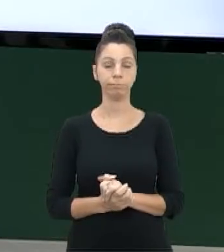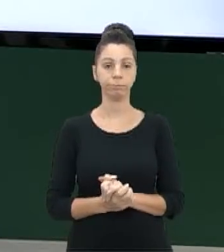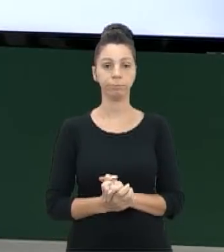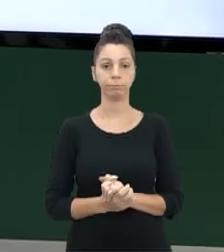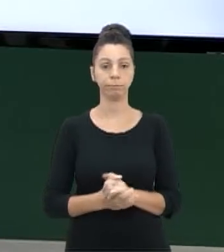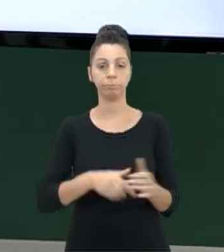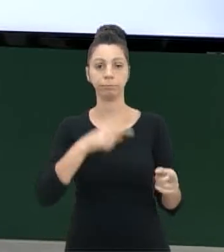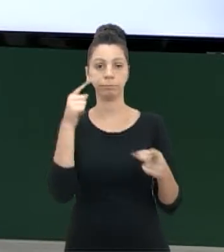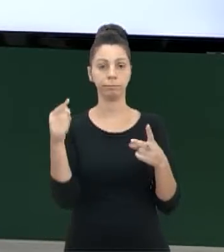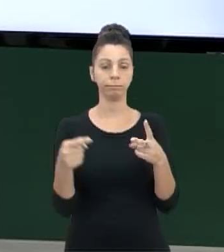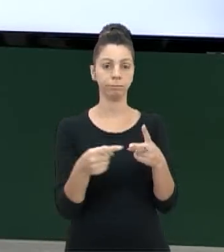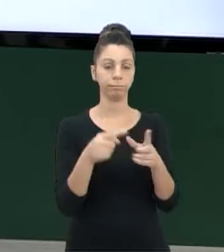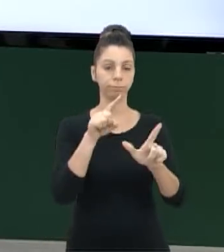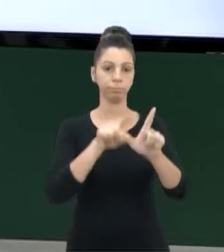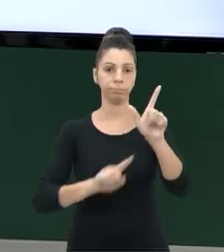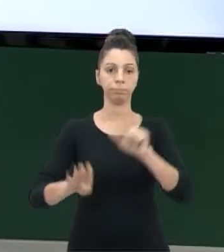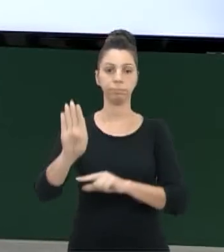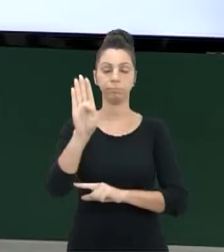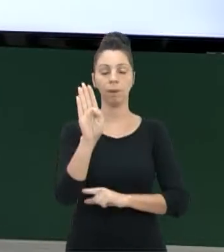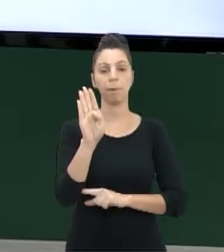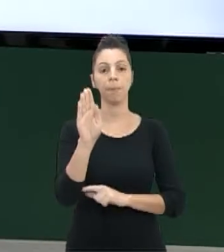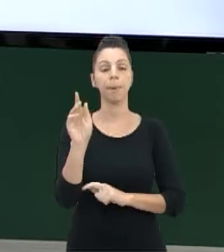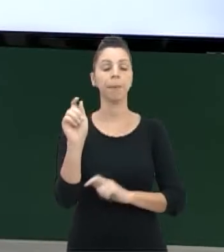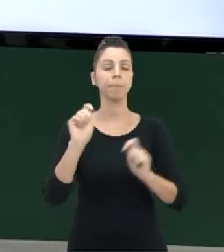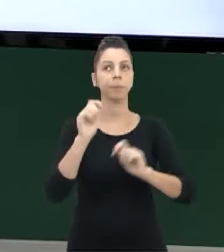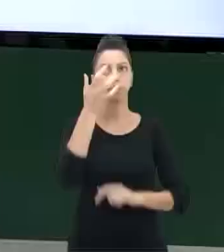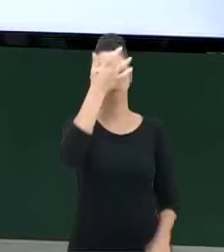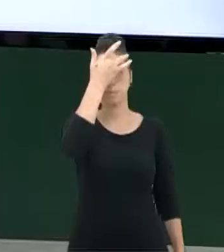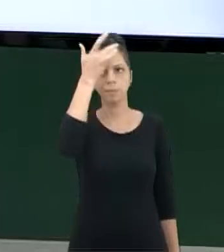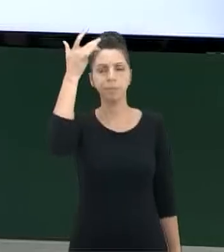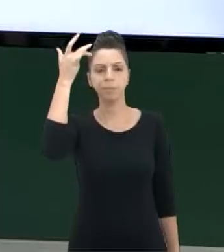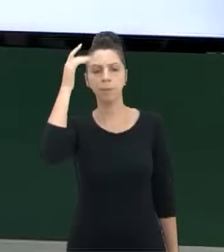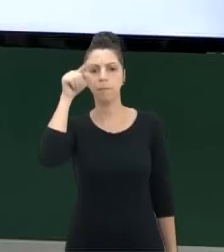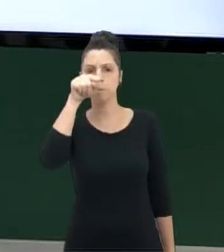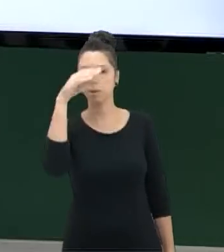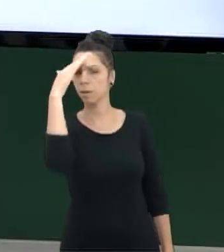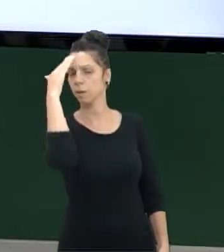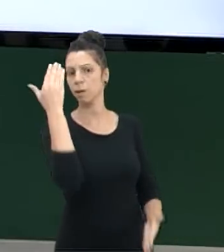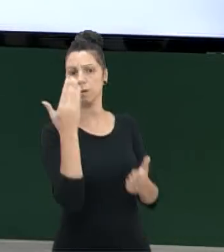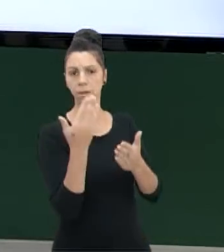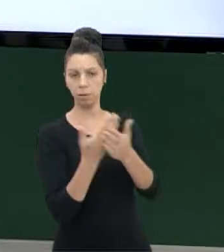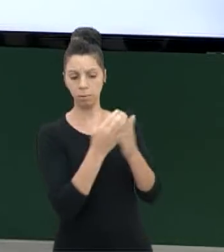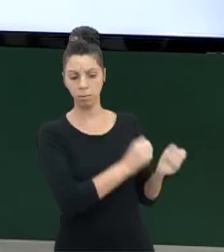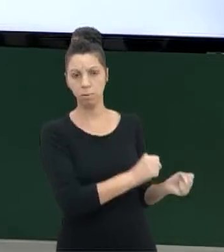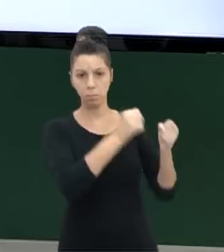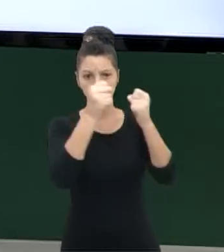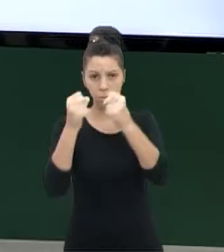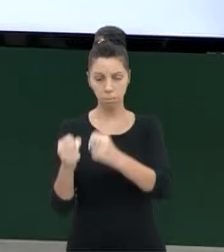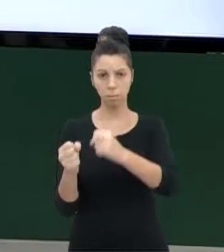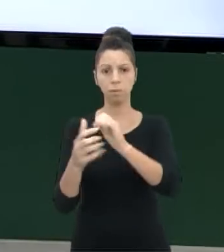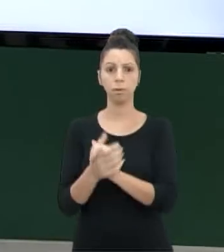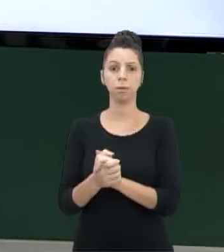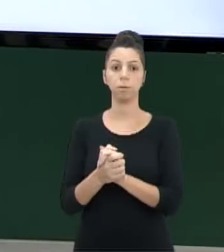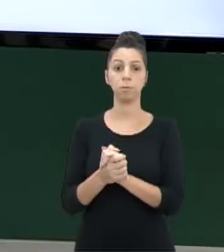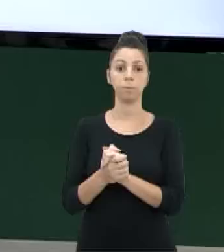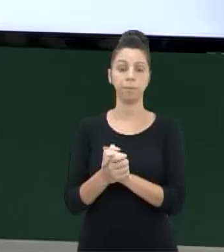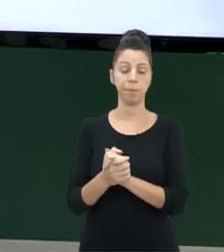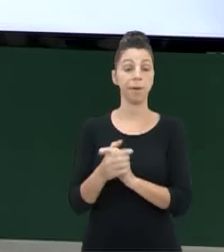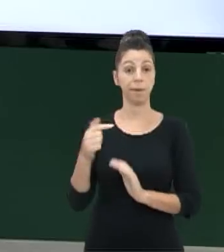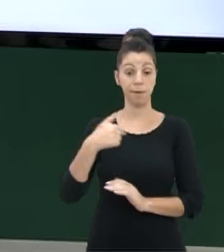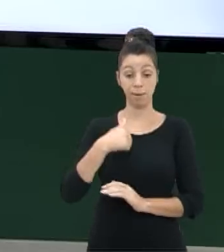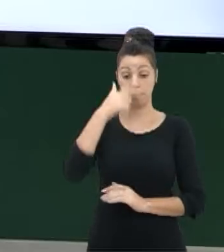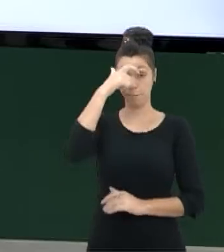B, pensando em saúde mental, você acredita no poder? A professora, bom, eu particularmente